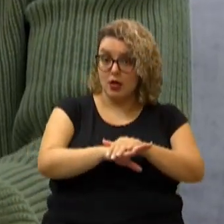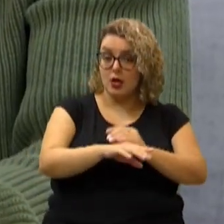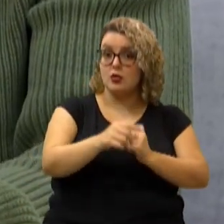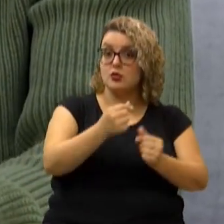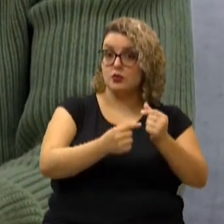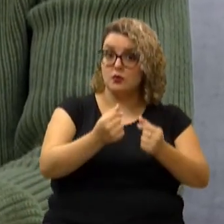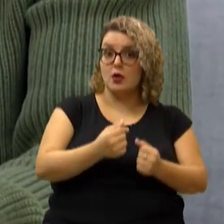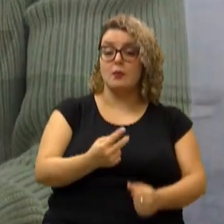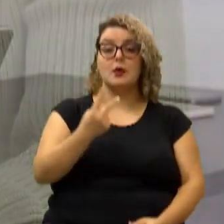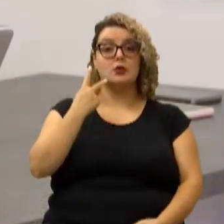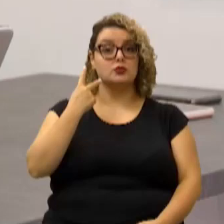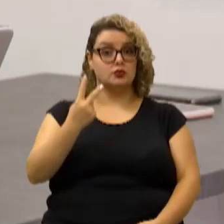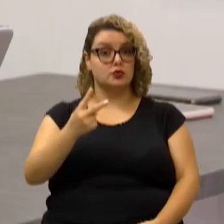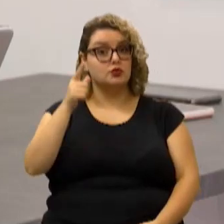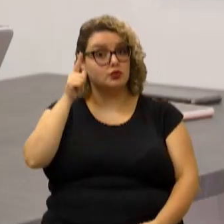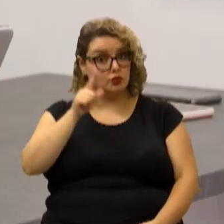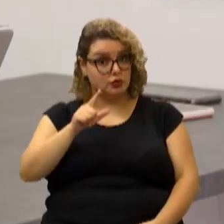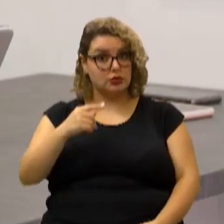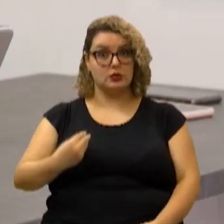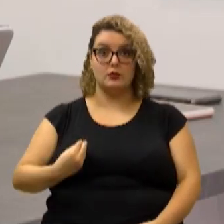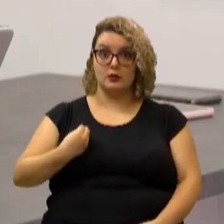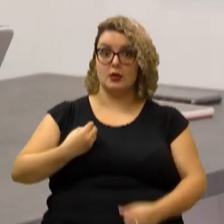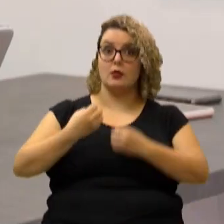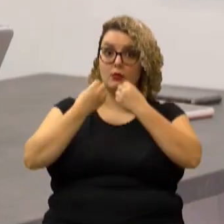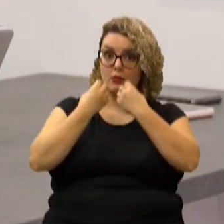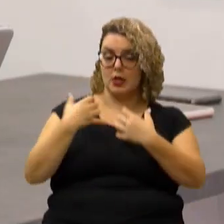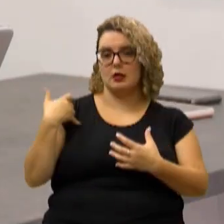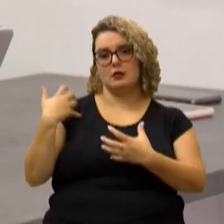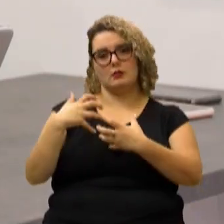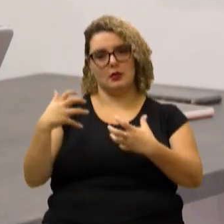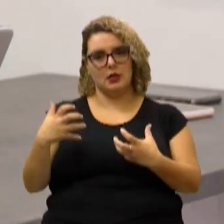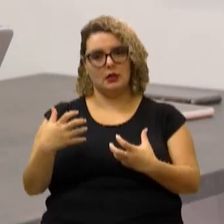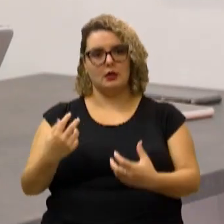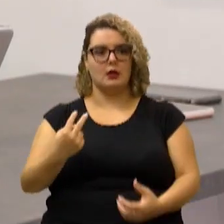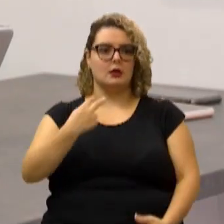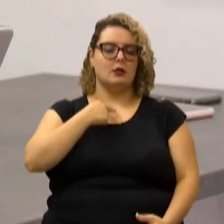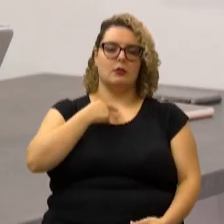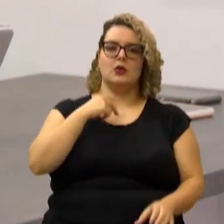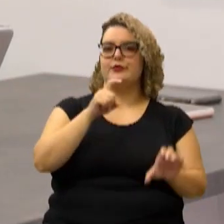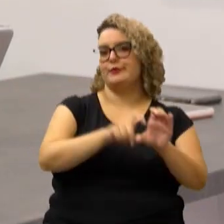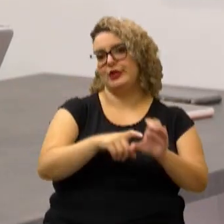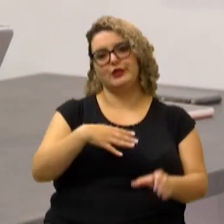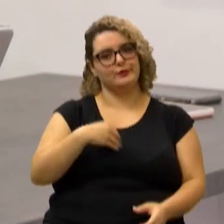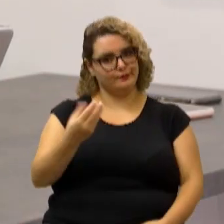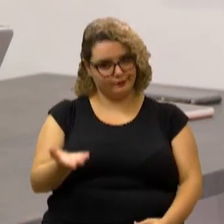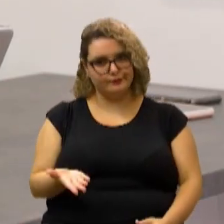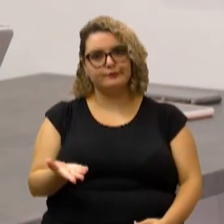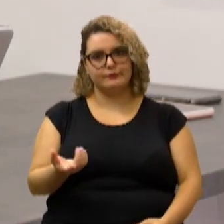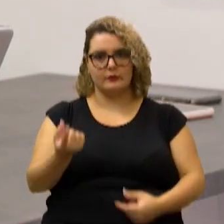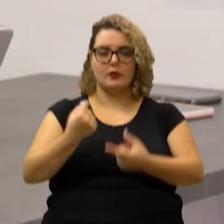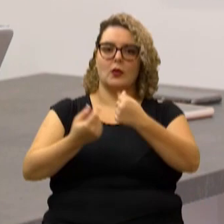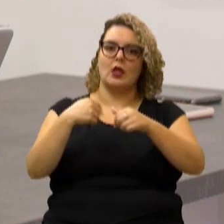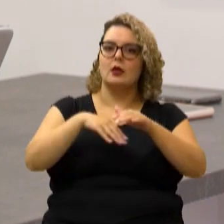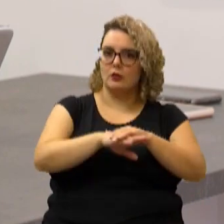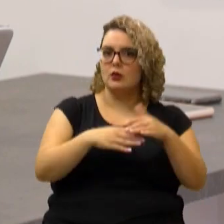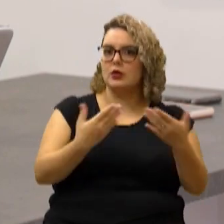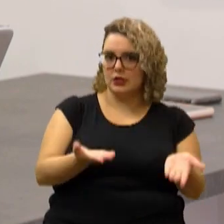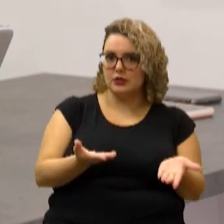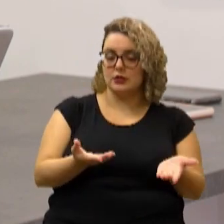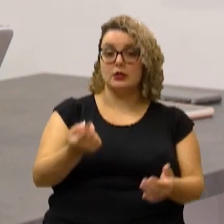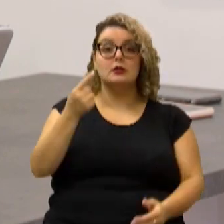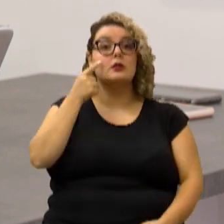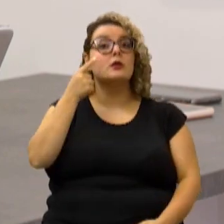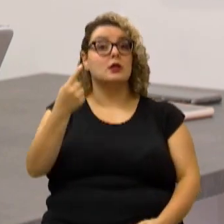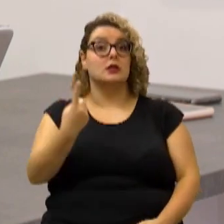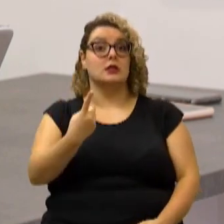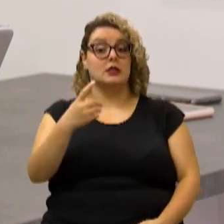uma reserva financeira para que os dois consigam viver bem na velhice não dá mais para a gente depender de filhos a gente precisa guardar o nosso